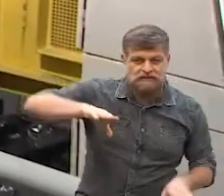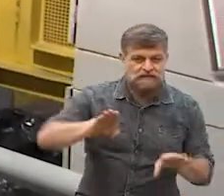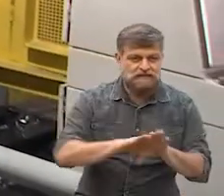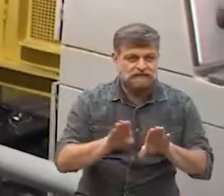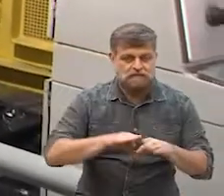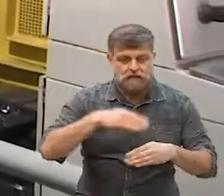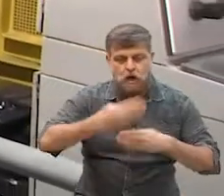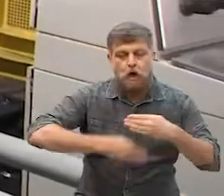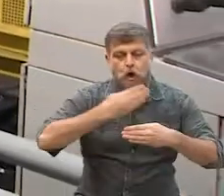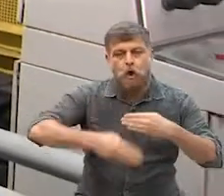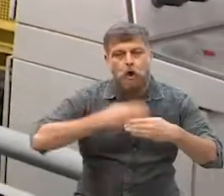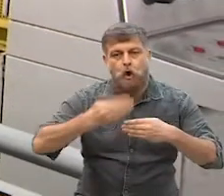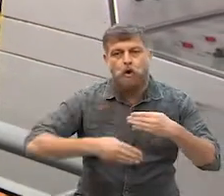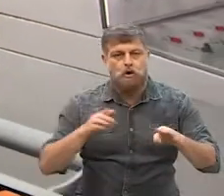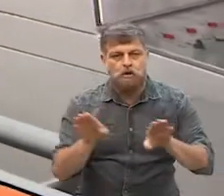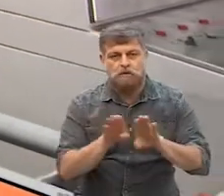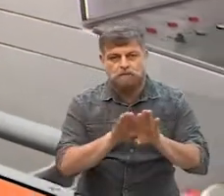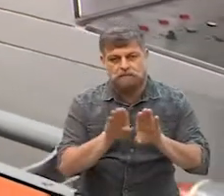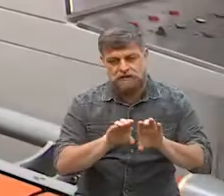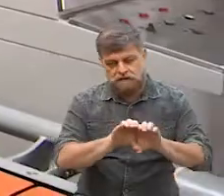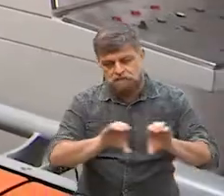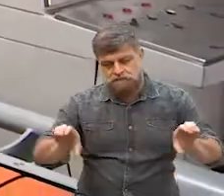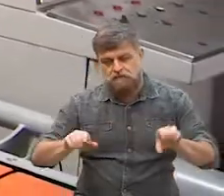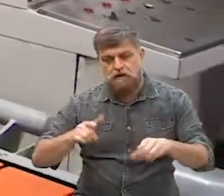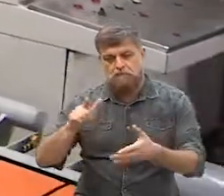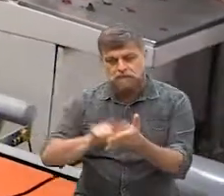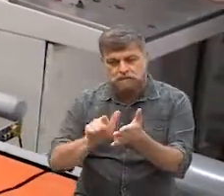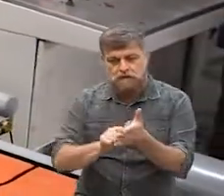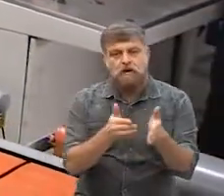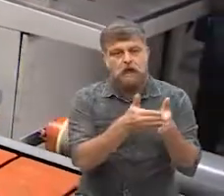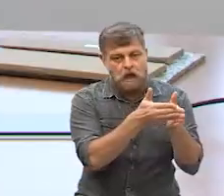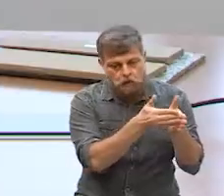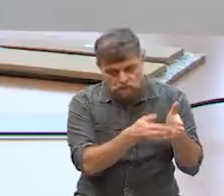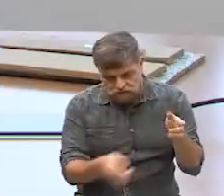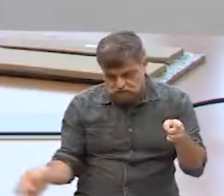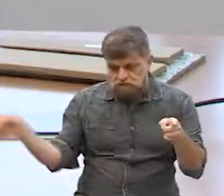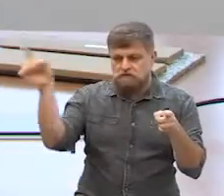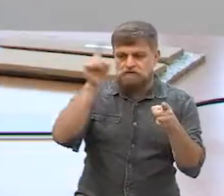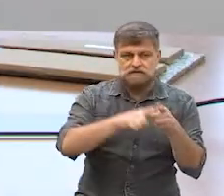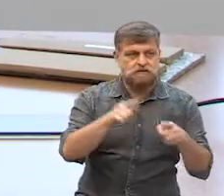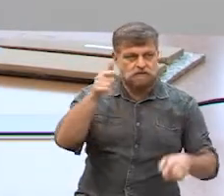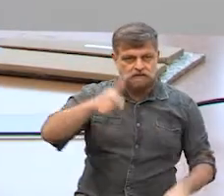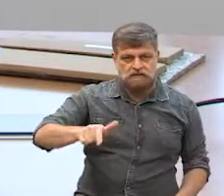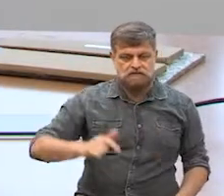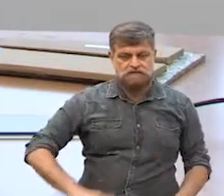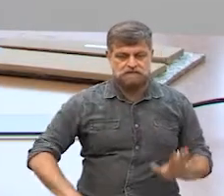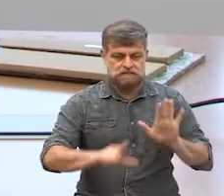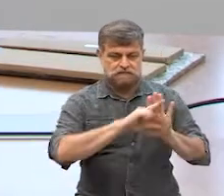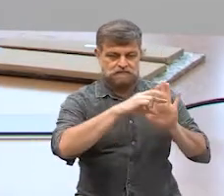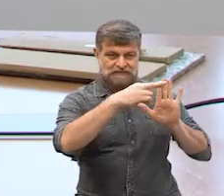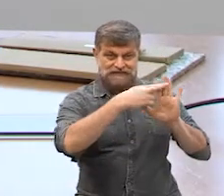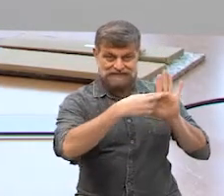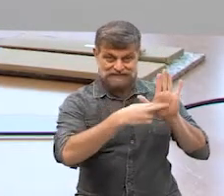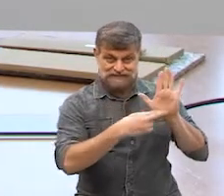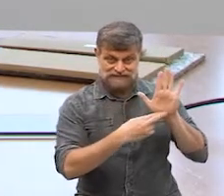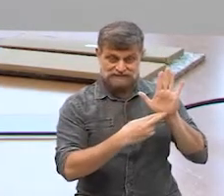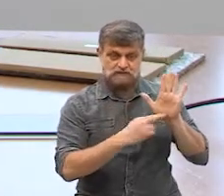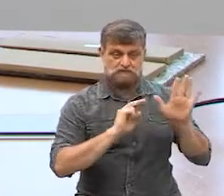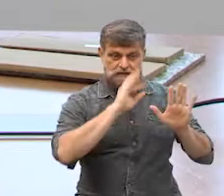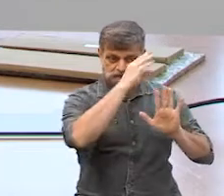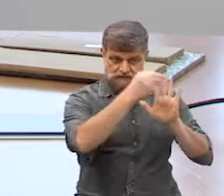novos papéis e o ciclo novamente se inicia. A legislação ambiental aqui no Brasil, né, ela